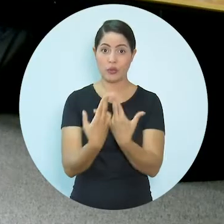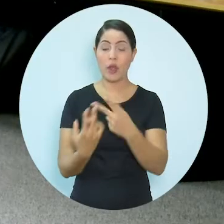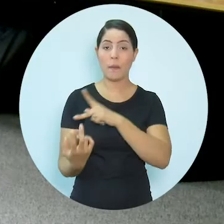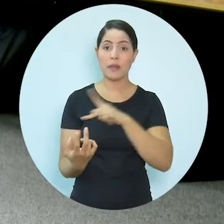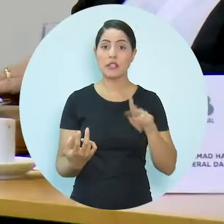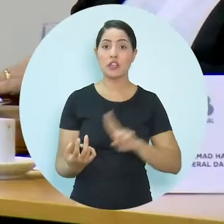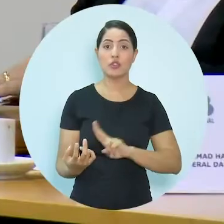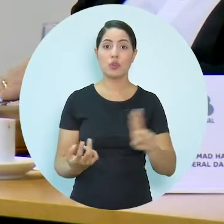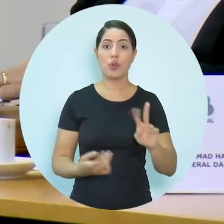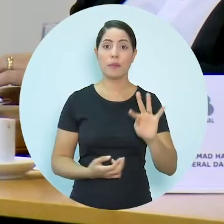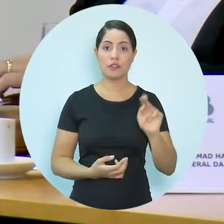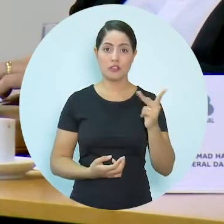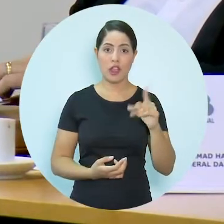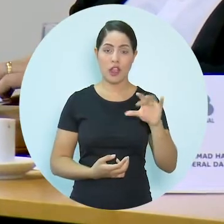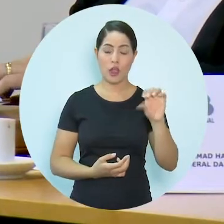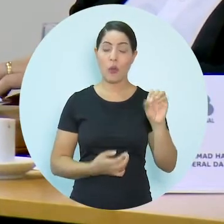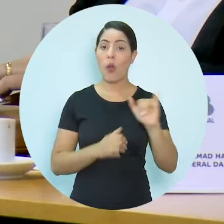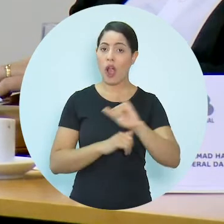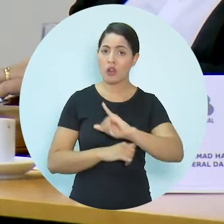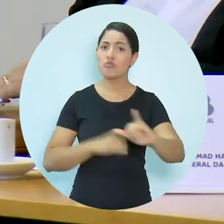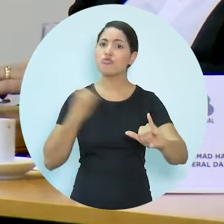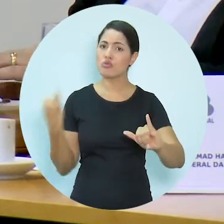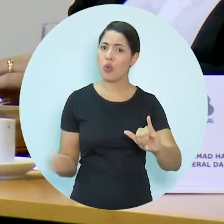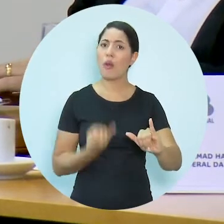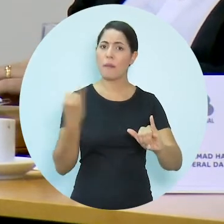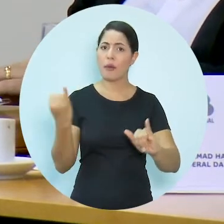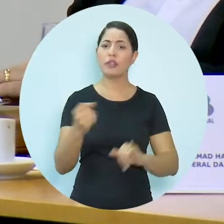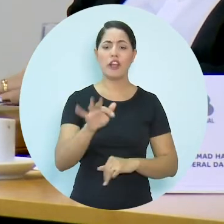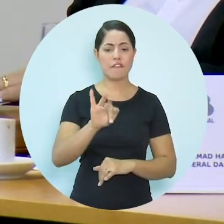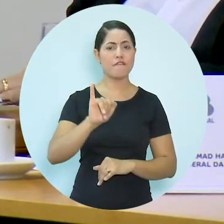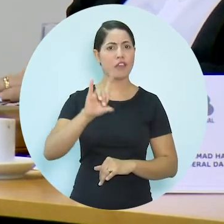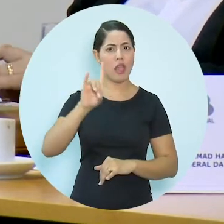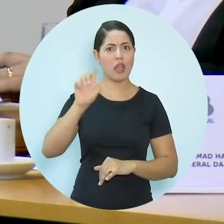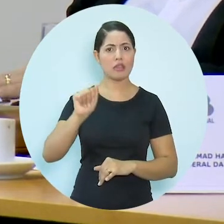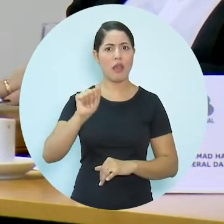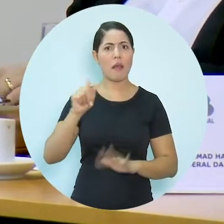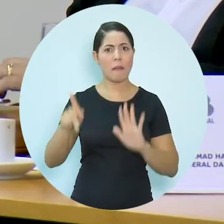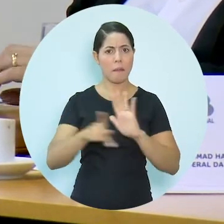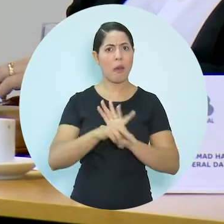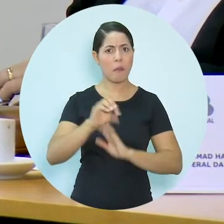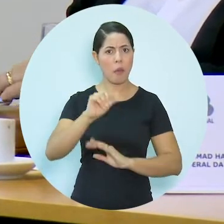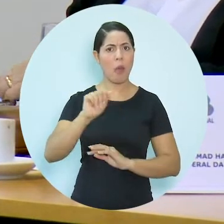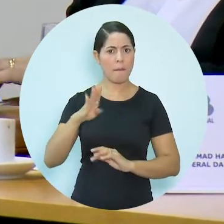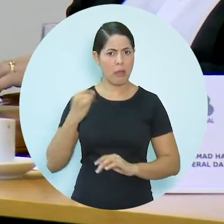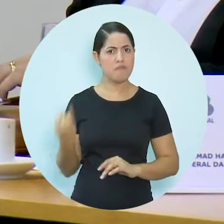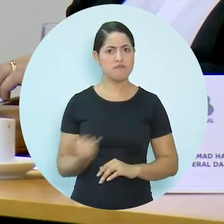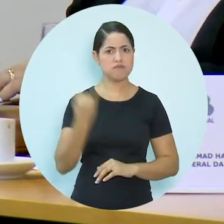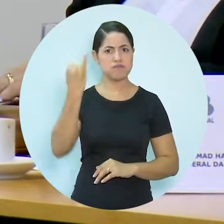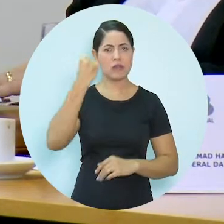OAB Maranhão, Tiago Dias, fez questão de destacar a ajuda e a importância do FIDA para a advocacia.